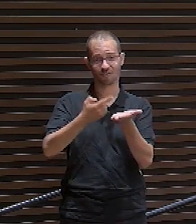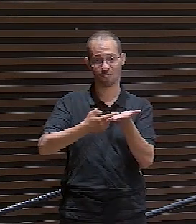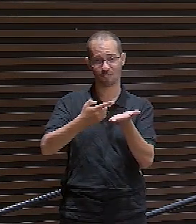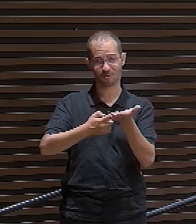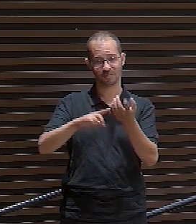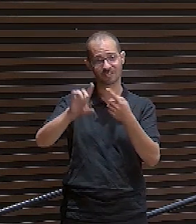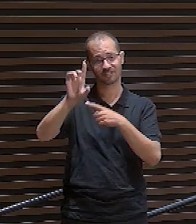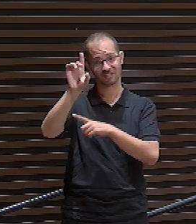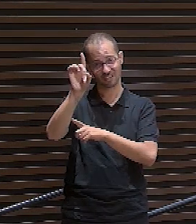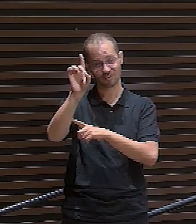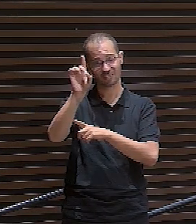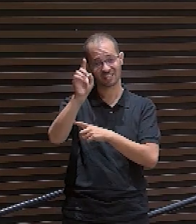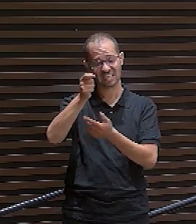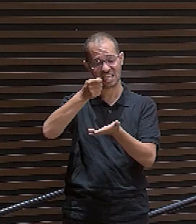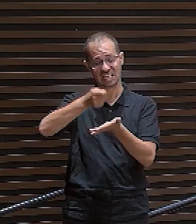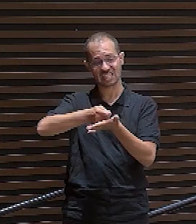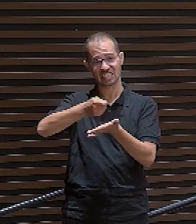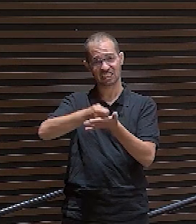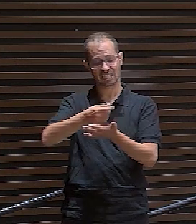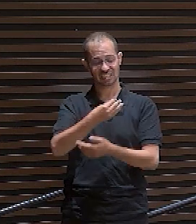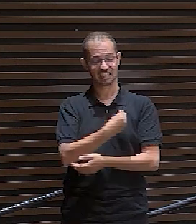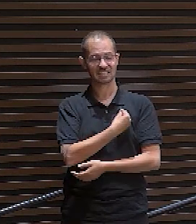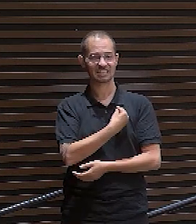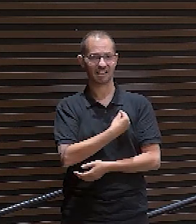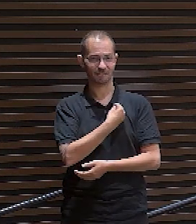meio às exigências da vida pública.